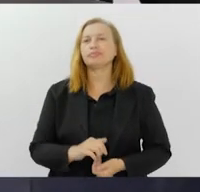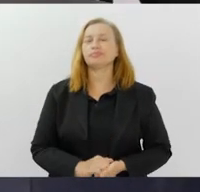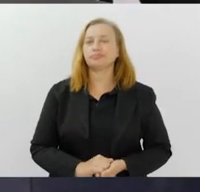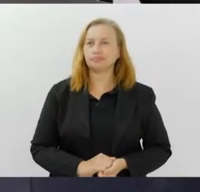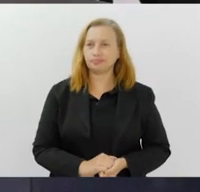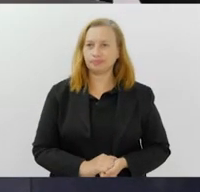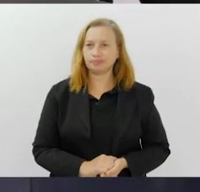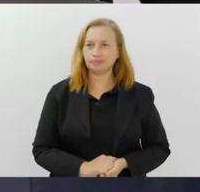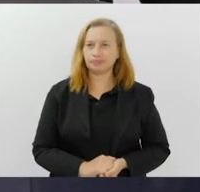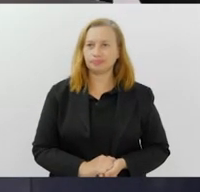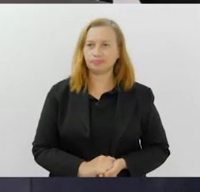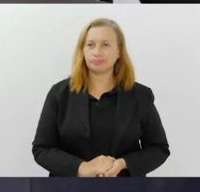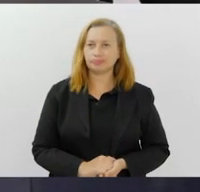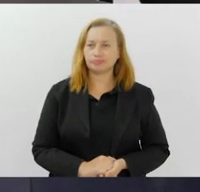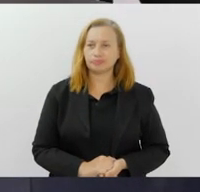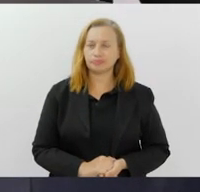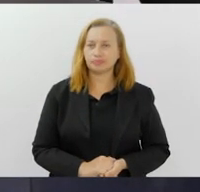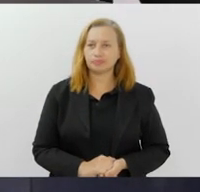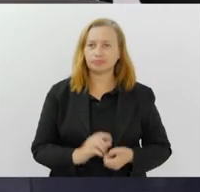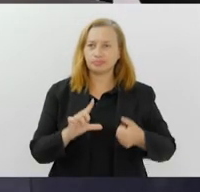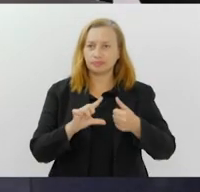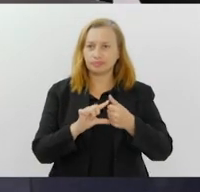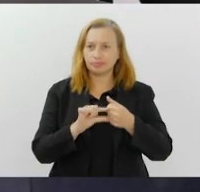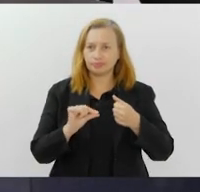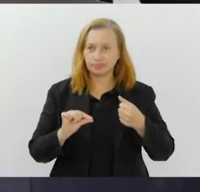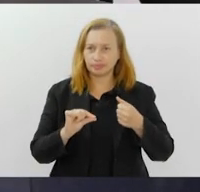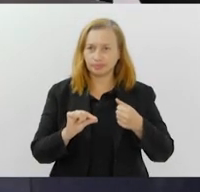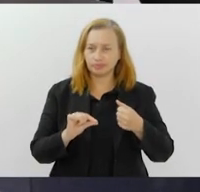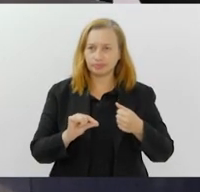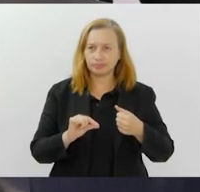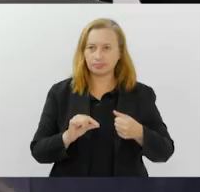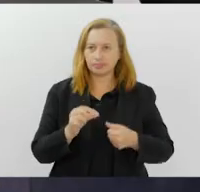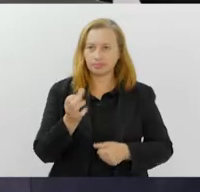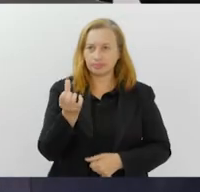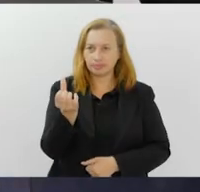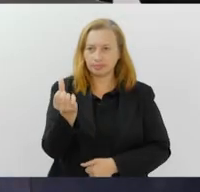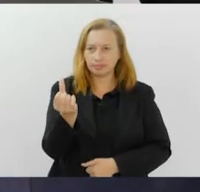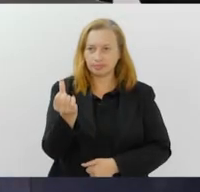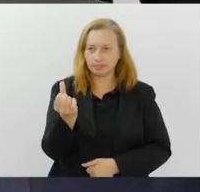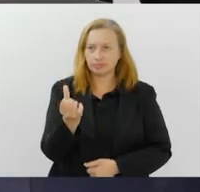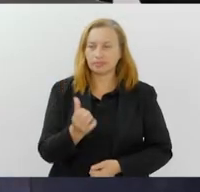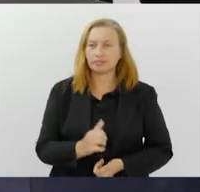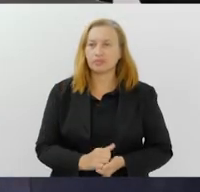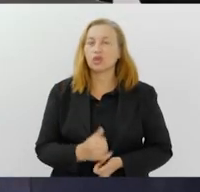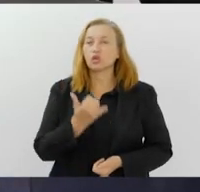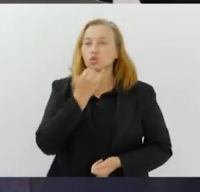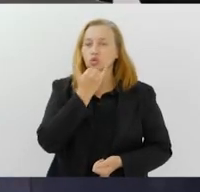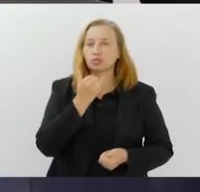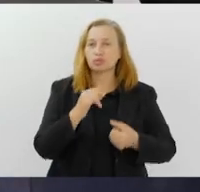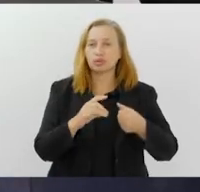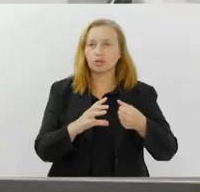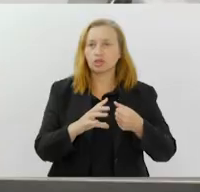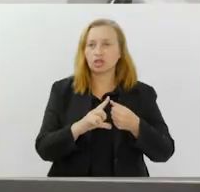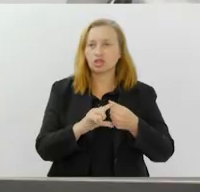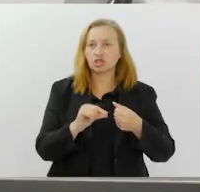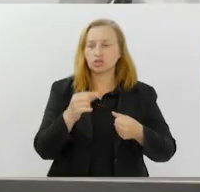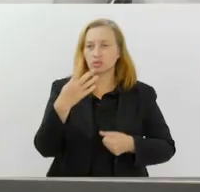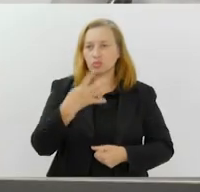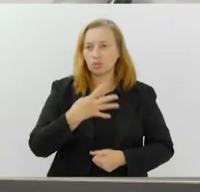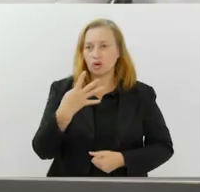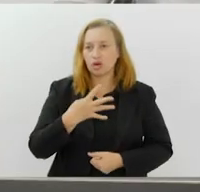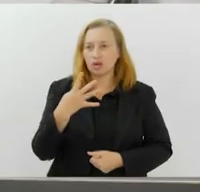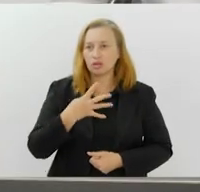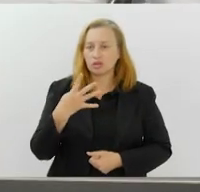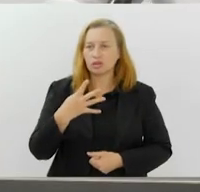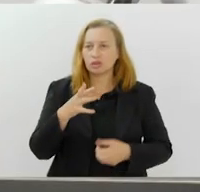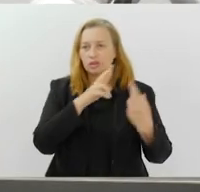ã no artigo sexto não o artigo quto na verdade no artigo quto traz